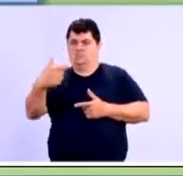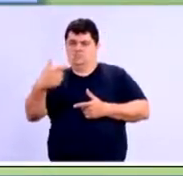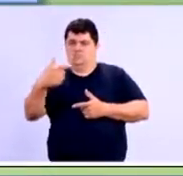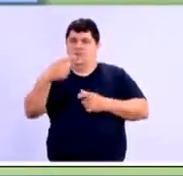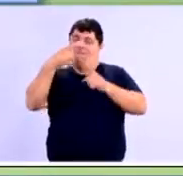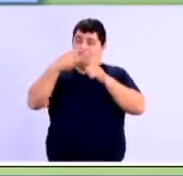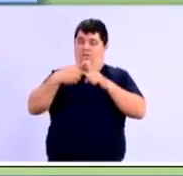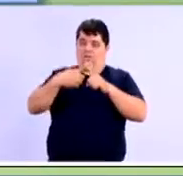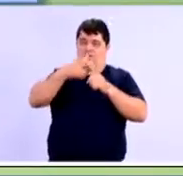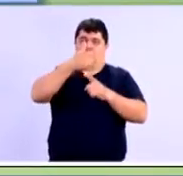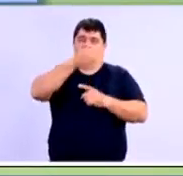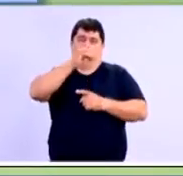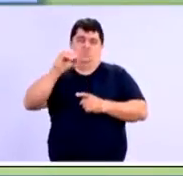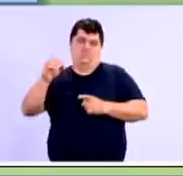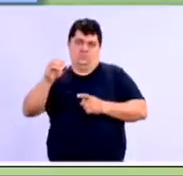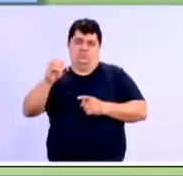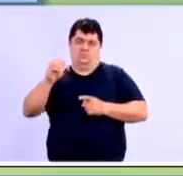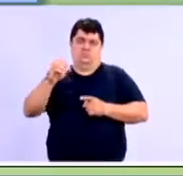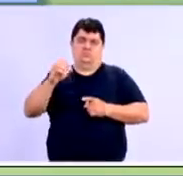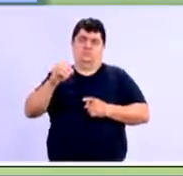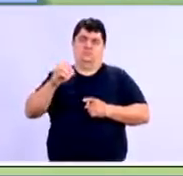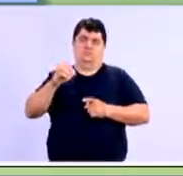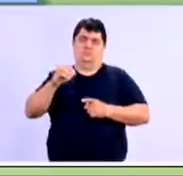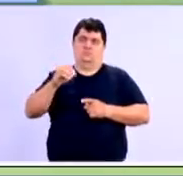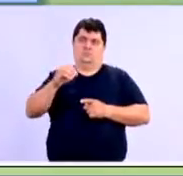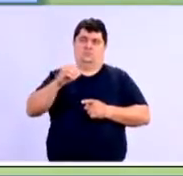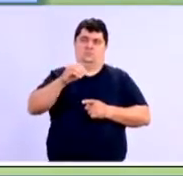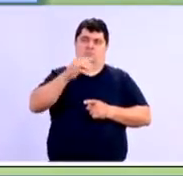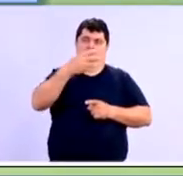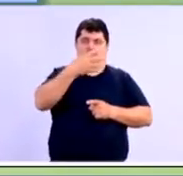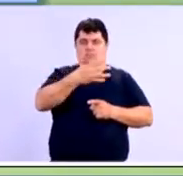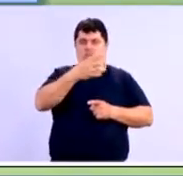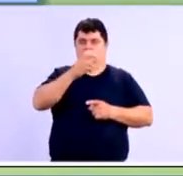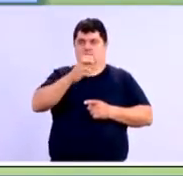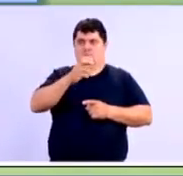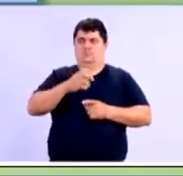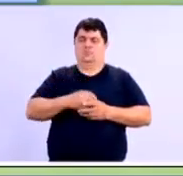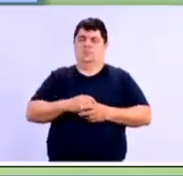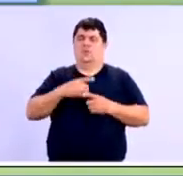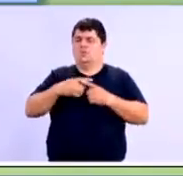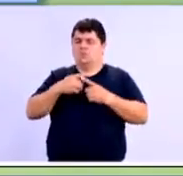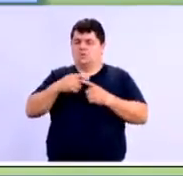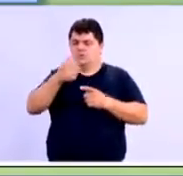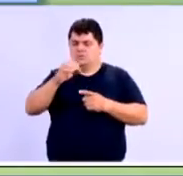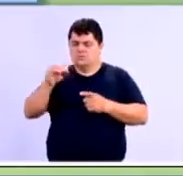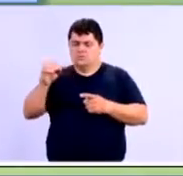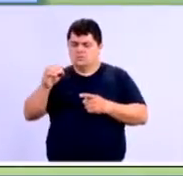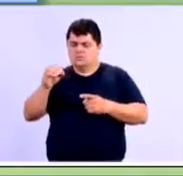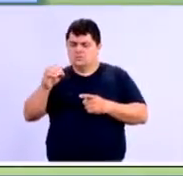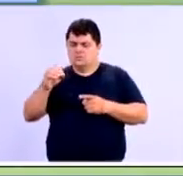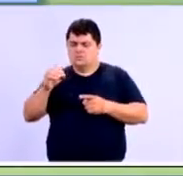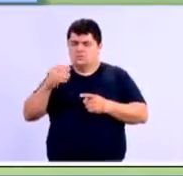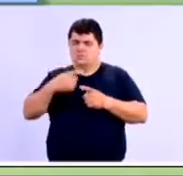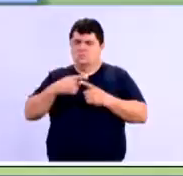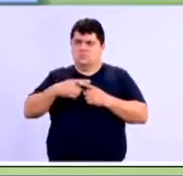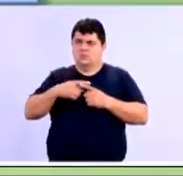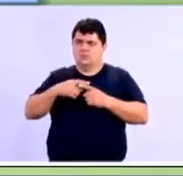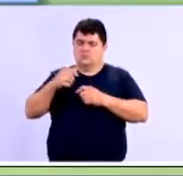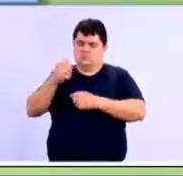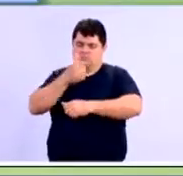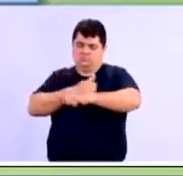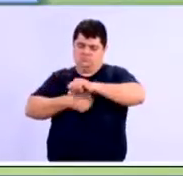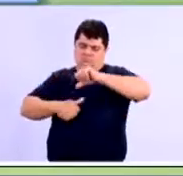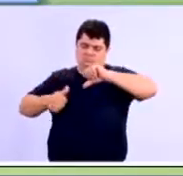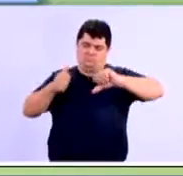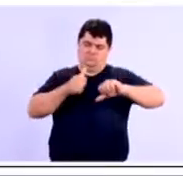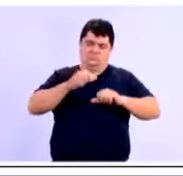0,45632 vezes 100, correto? Por que vezes 100? Quando eu estou colocando, multiplicando por 100 aqui, eu estou